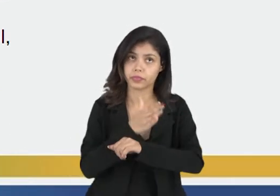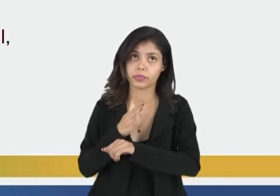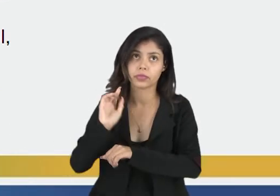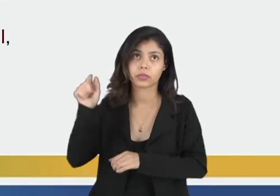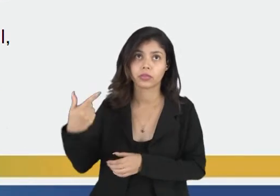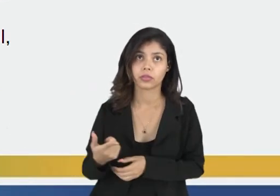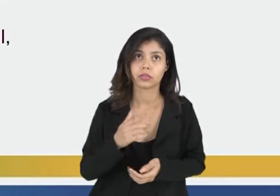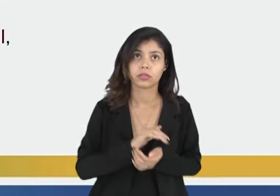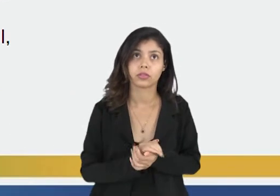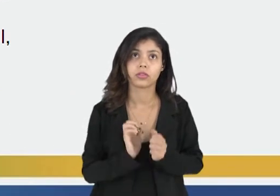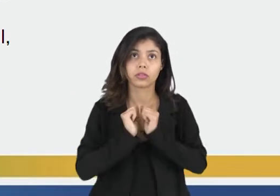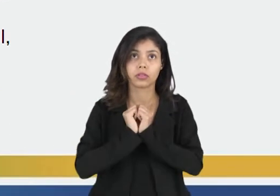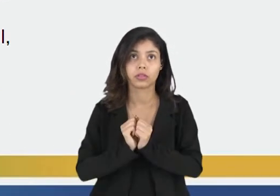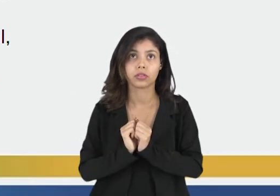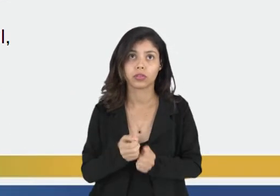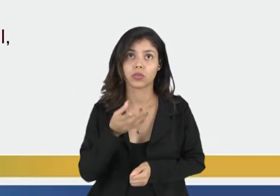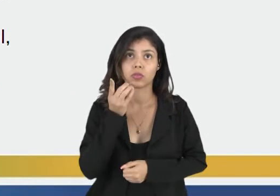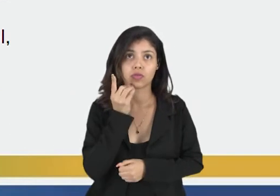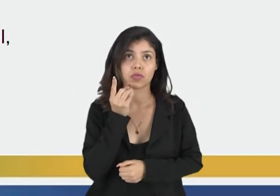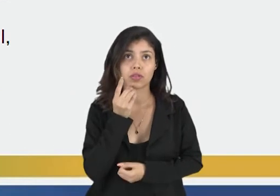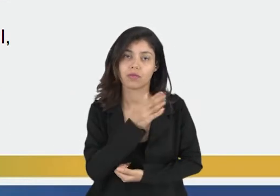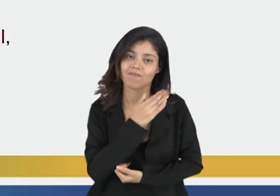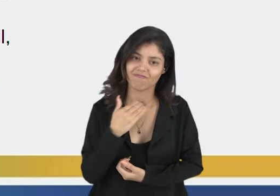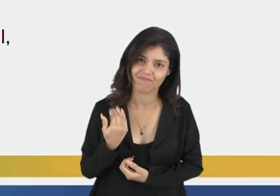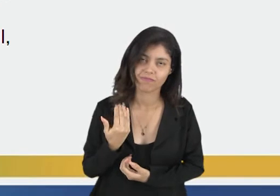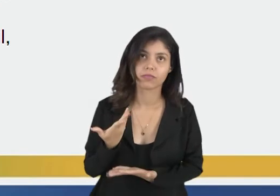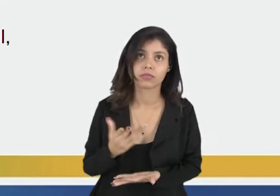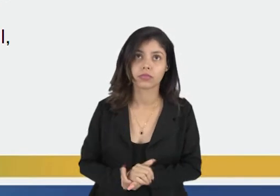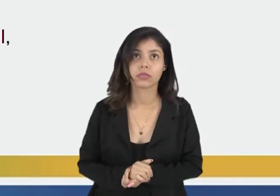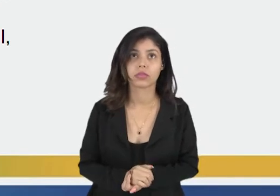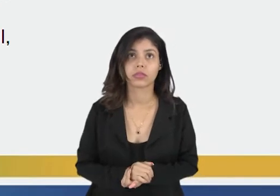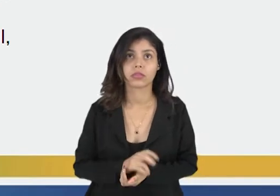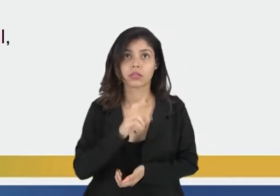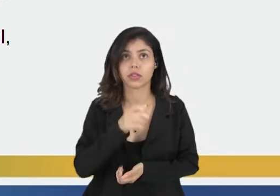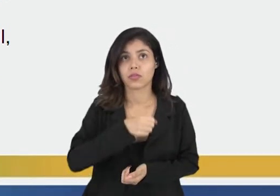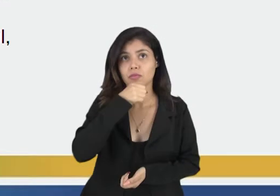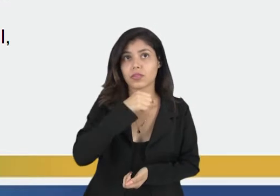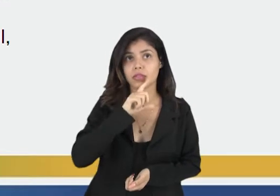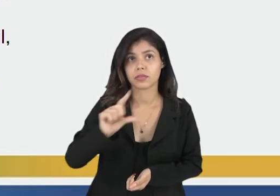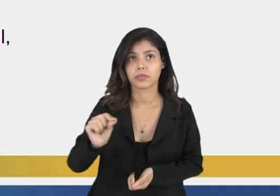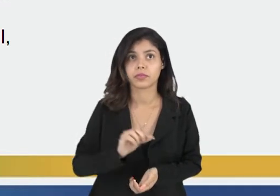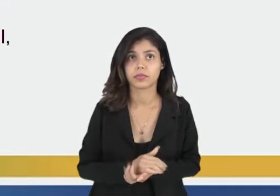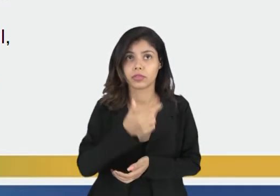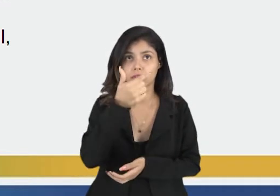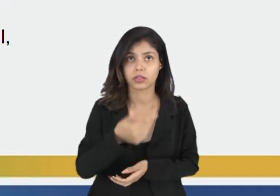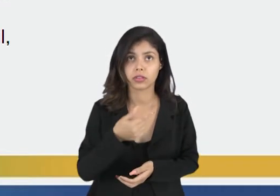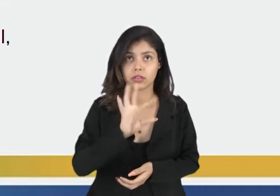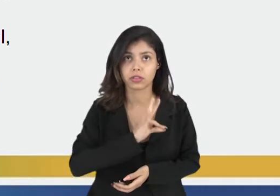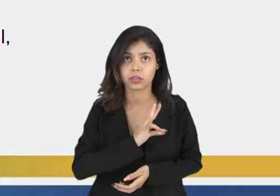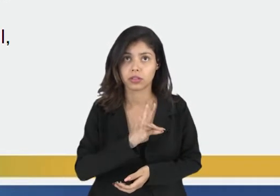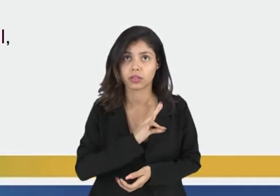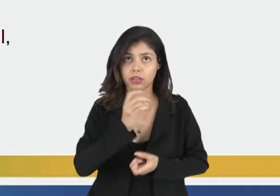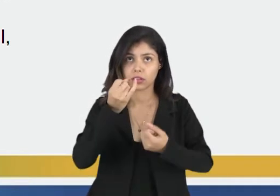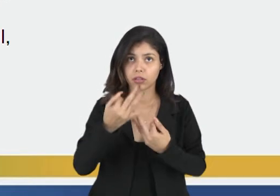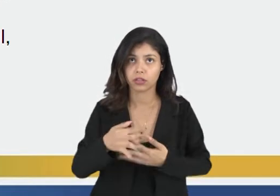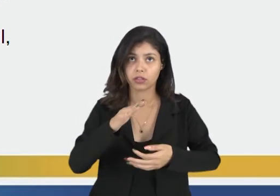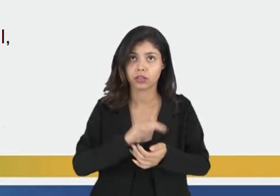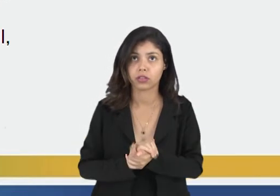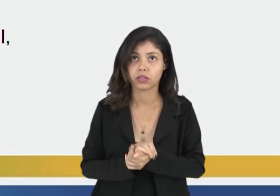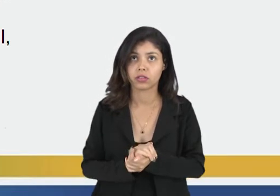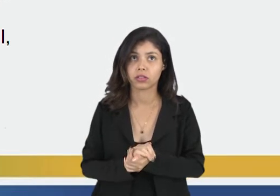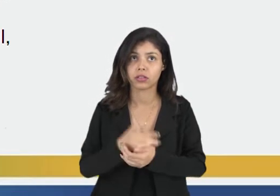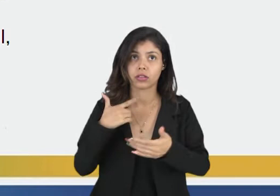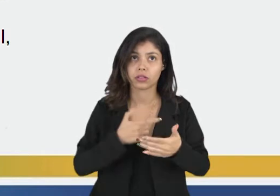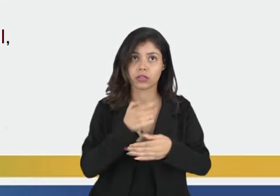que estava ao seu lado no momento em que foi baleada. A avó saiu ilesa. Segundo nota da Polícia Militar,